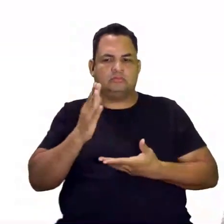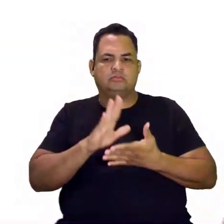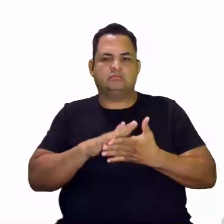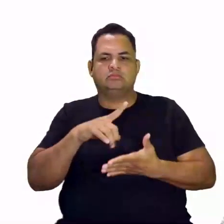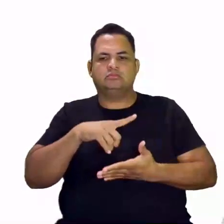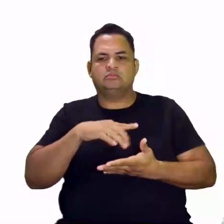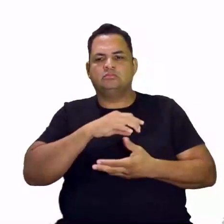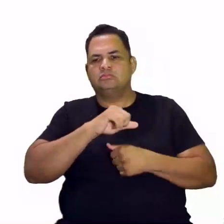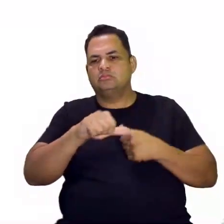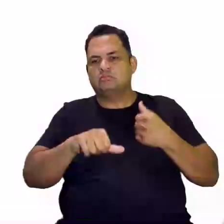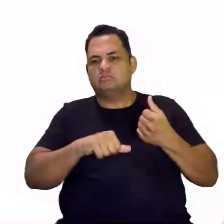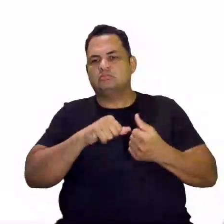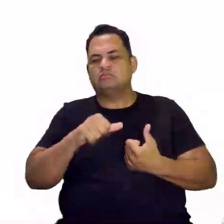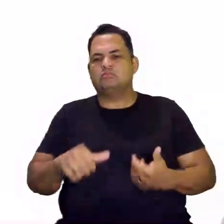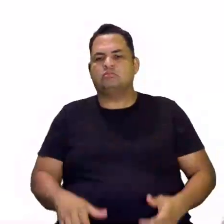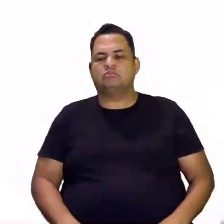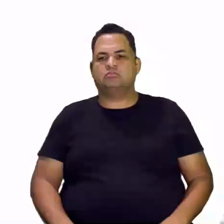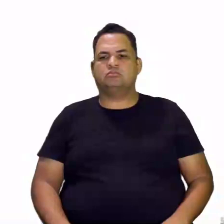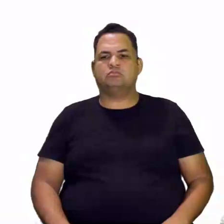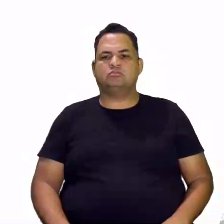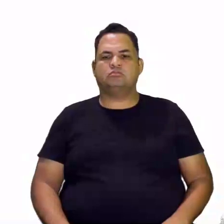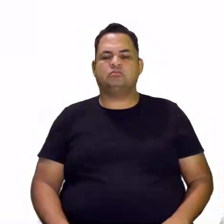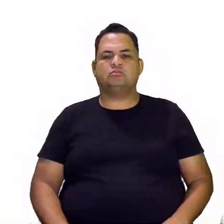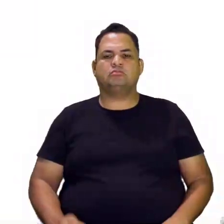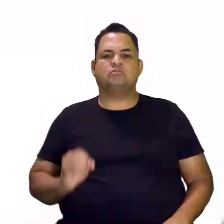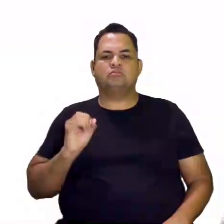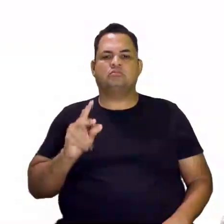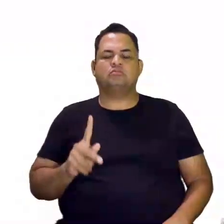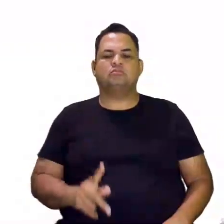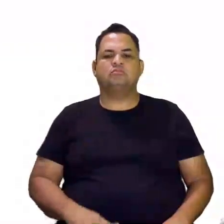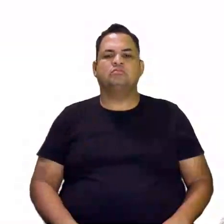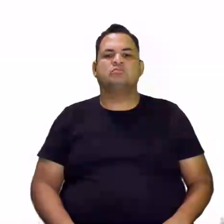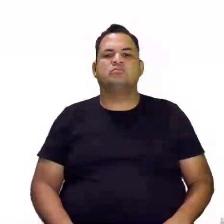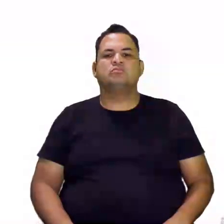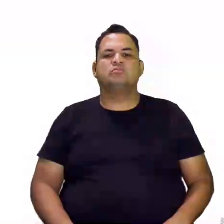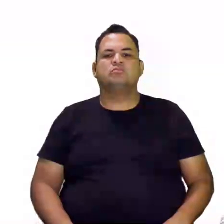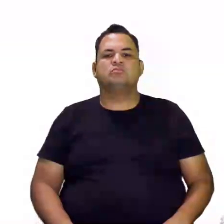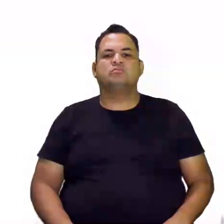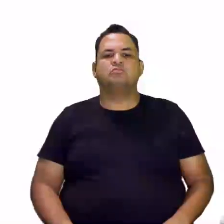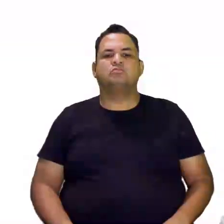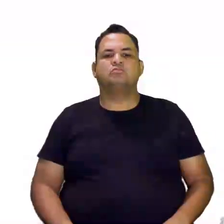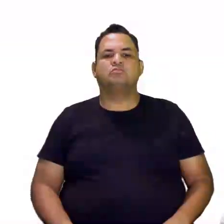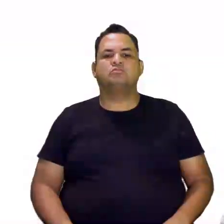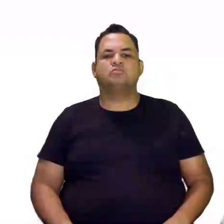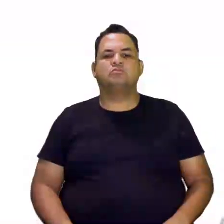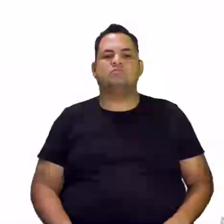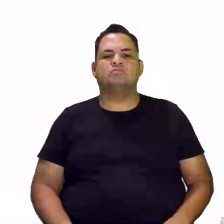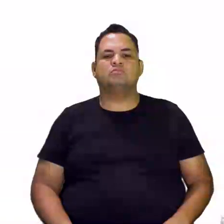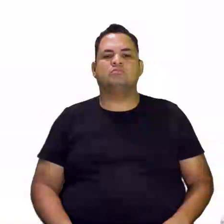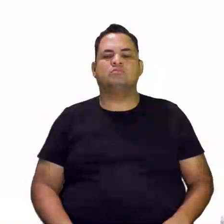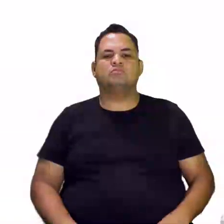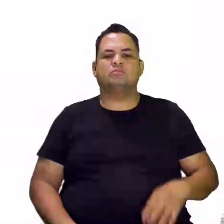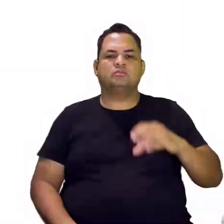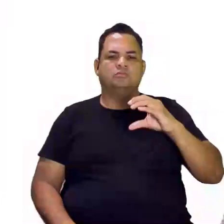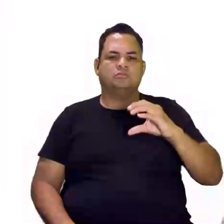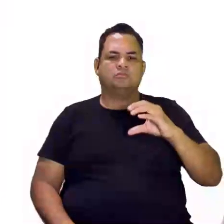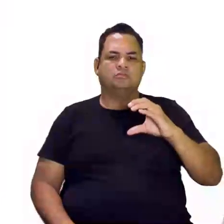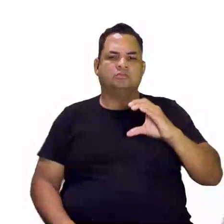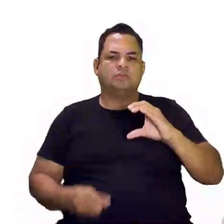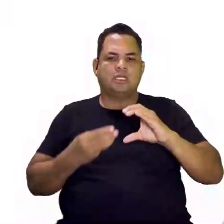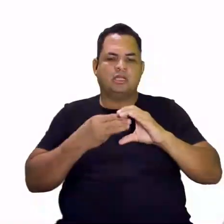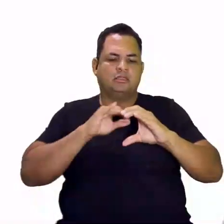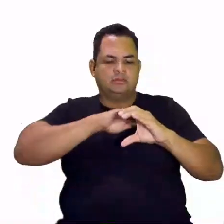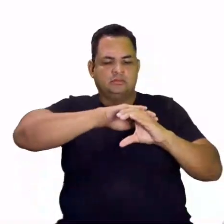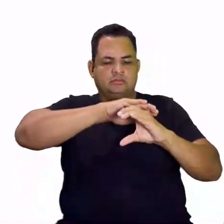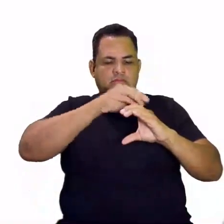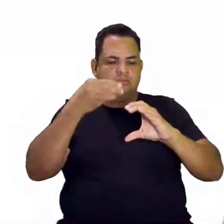existem mutações, enfim, tá? Ok. Aí, o que você tem mais? A membrana.